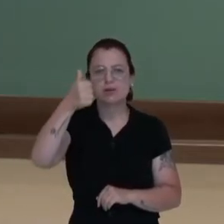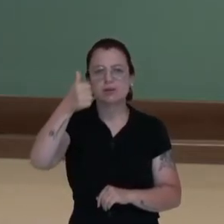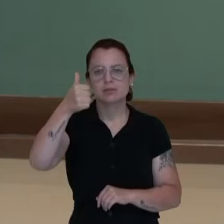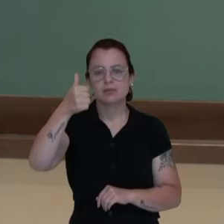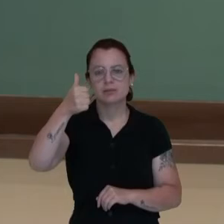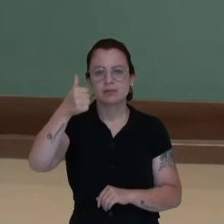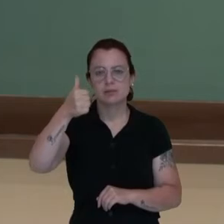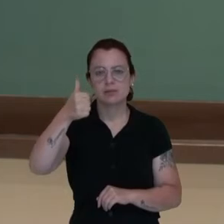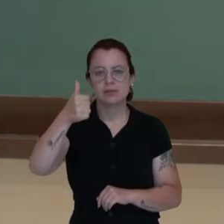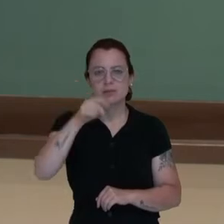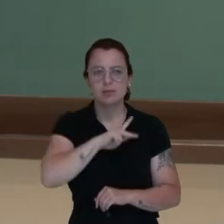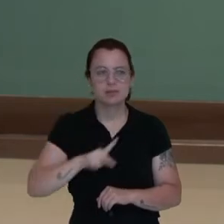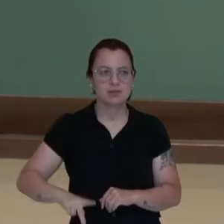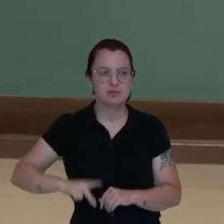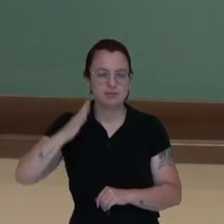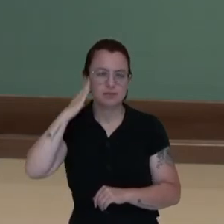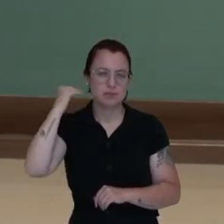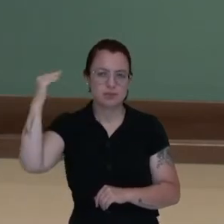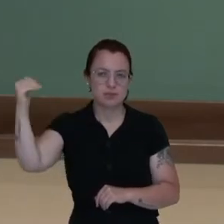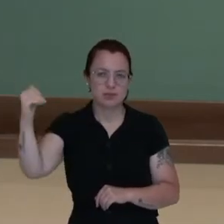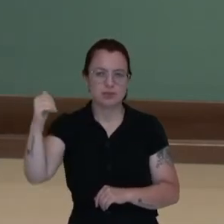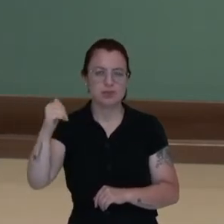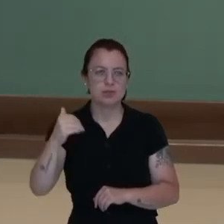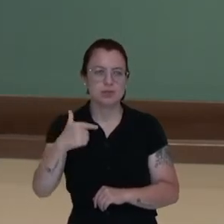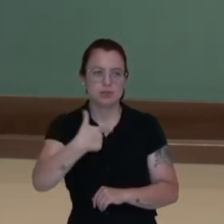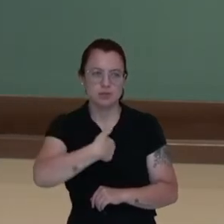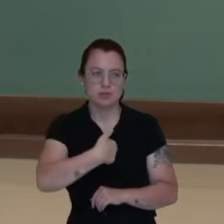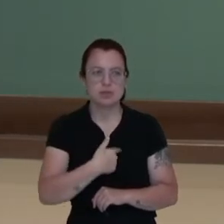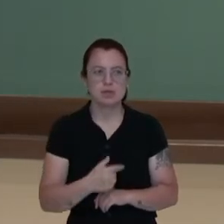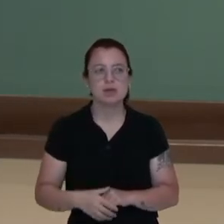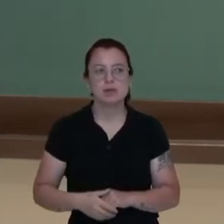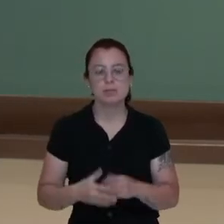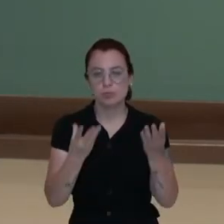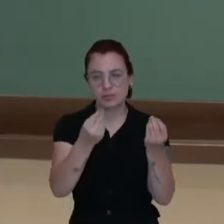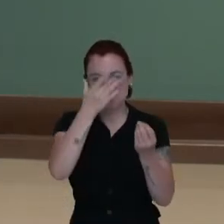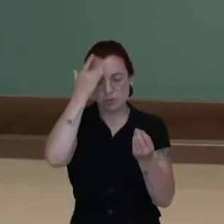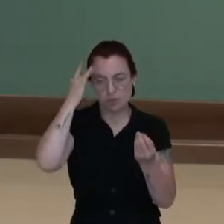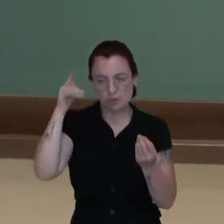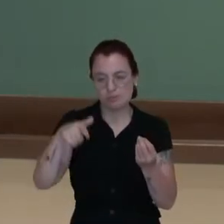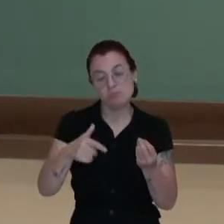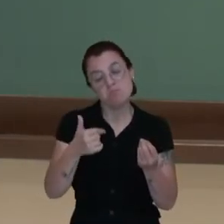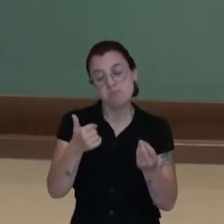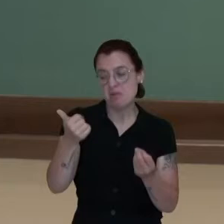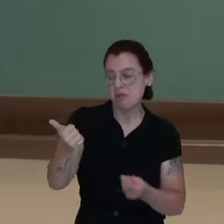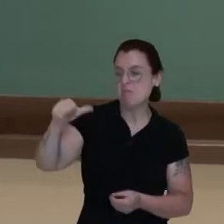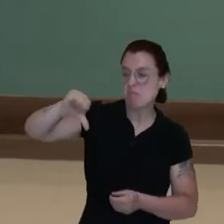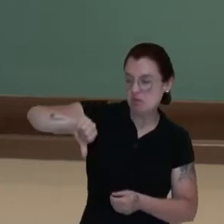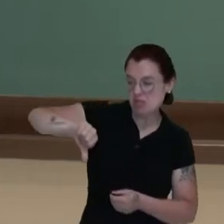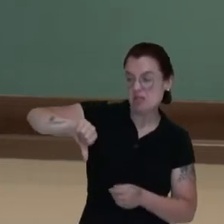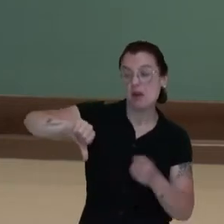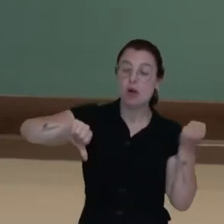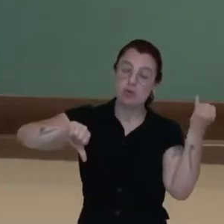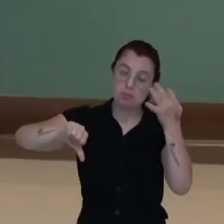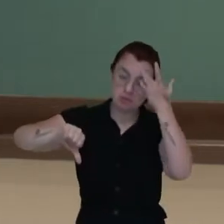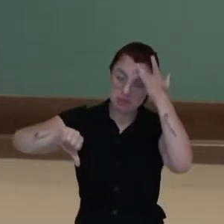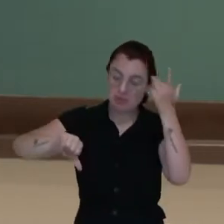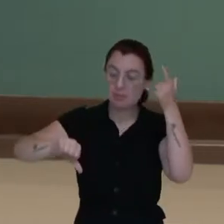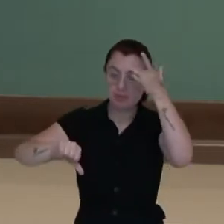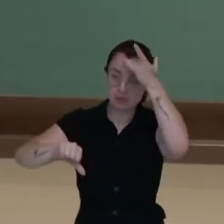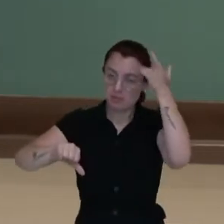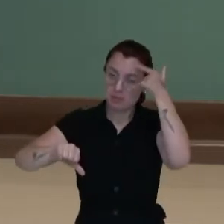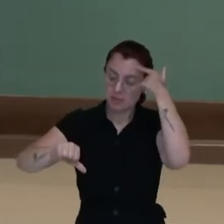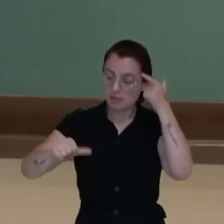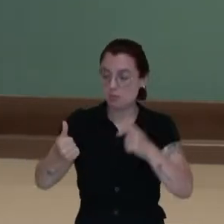Brasil já teve. Seja por um lado, que por muitas pessoas colocam como negativo, ou algumas pessoas colocam como